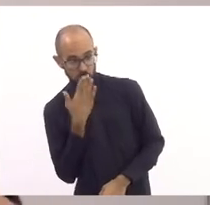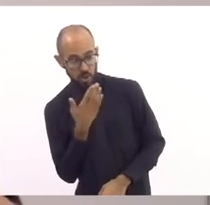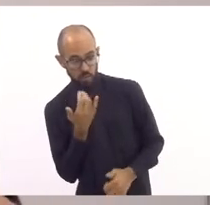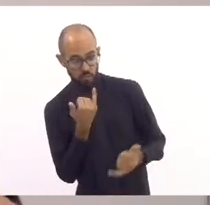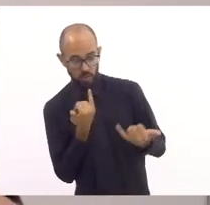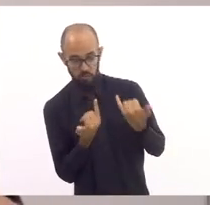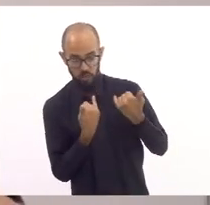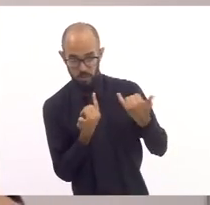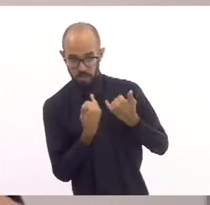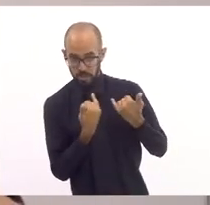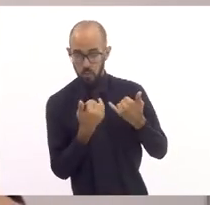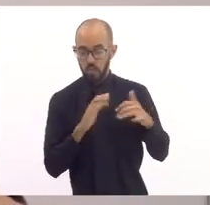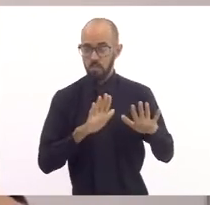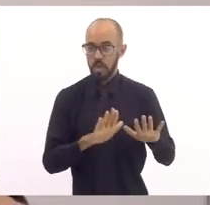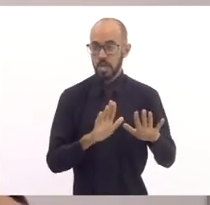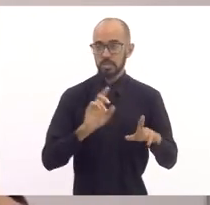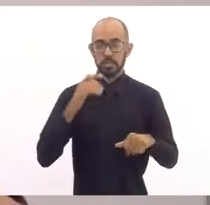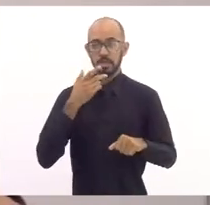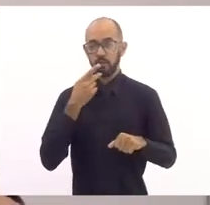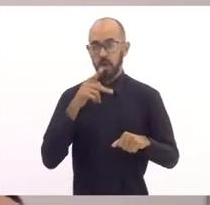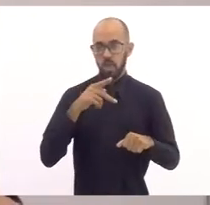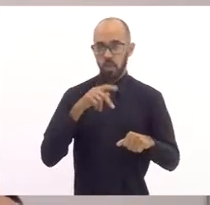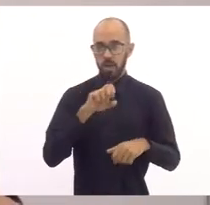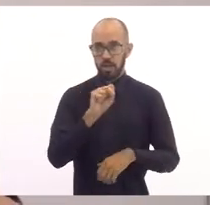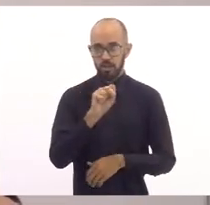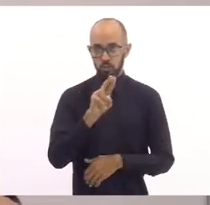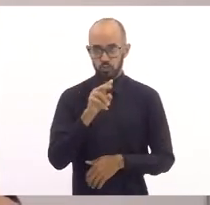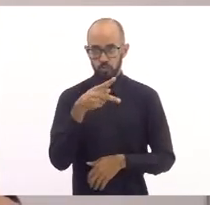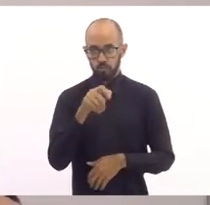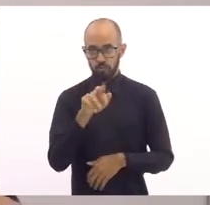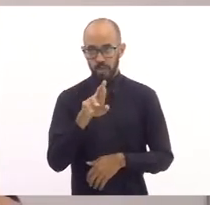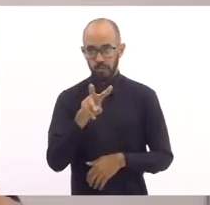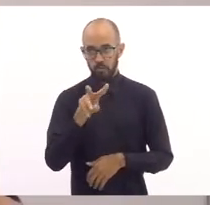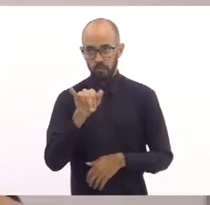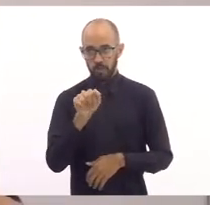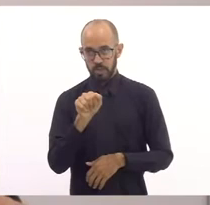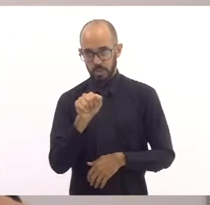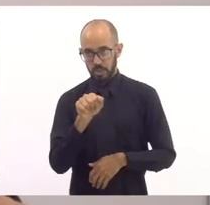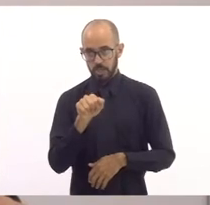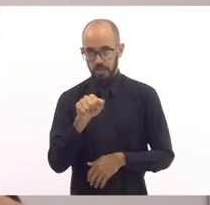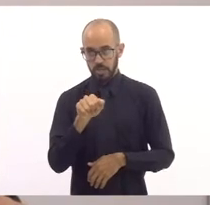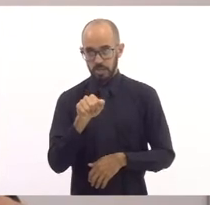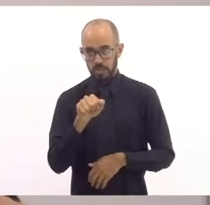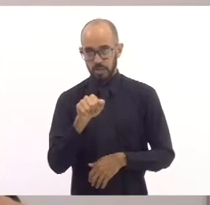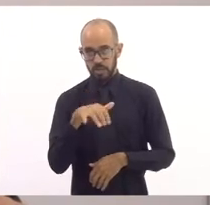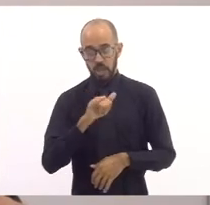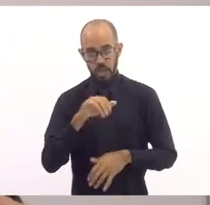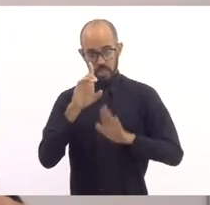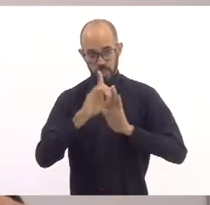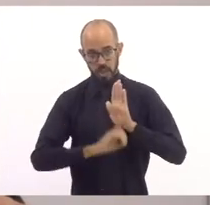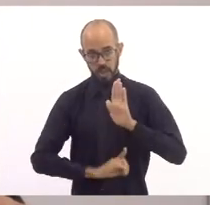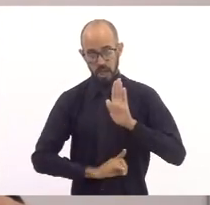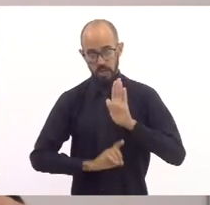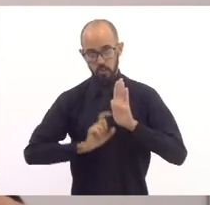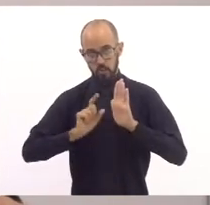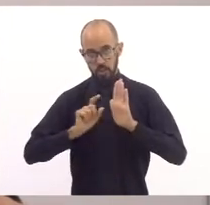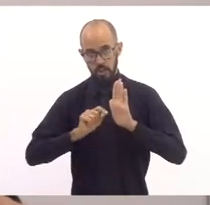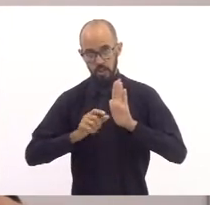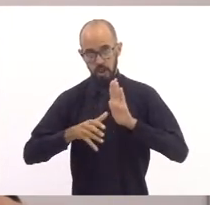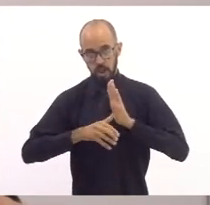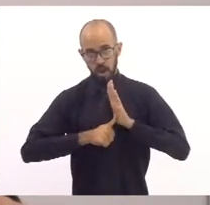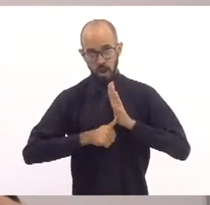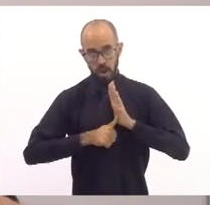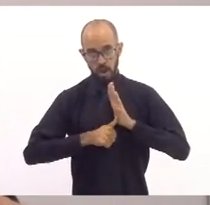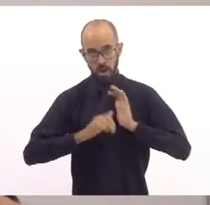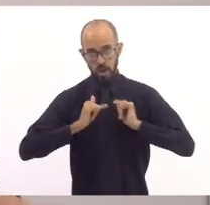ele disse que a Supervia declara roubos de cabo, furtos de cabo, em